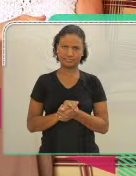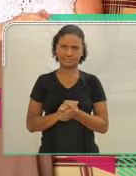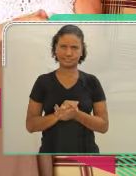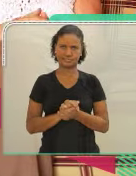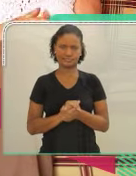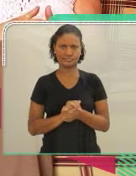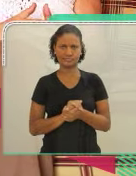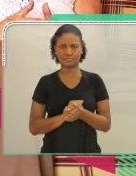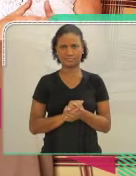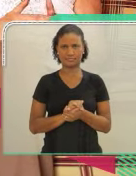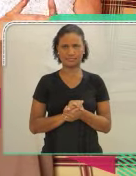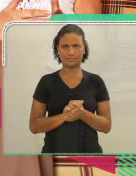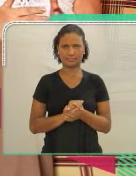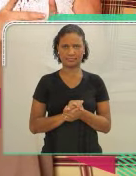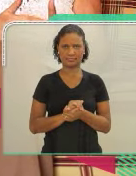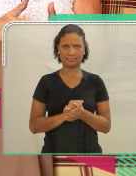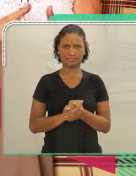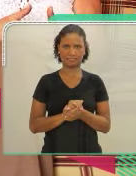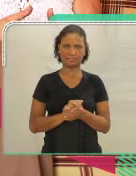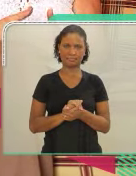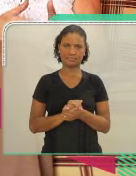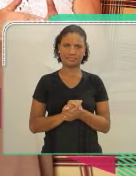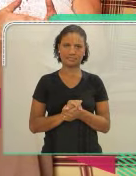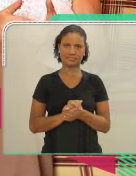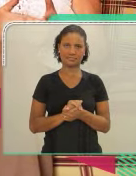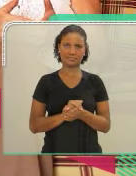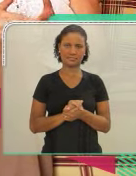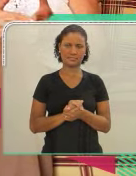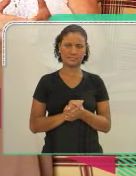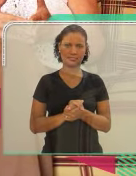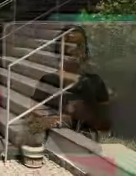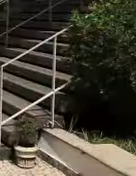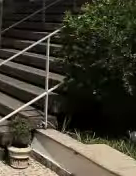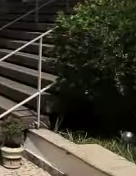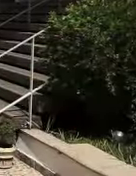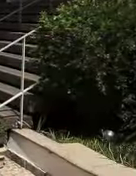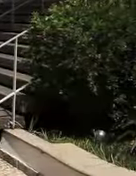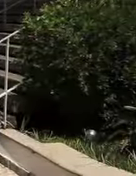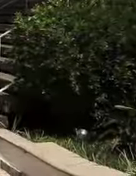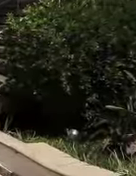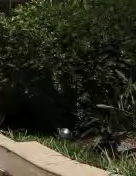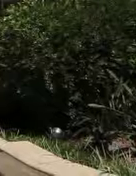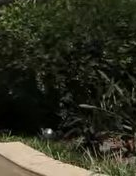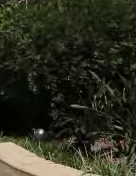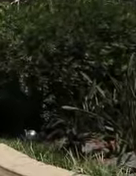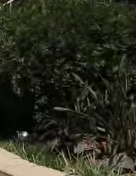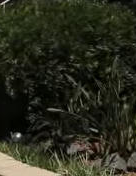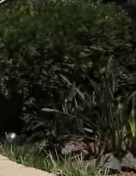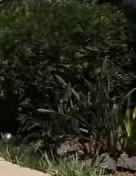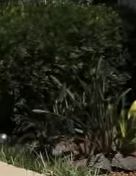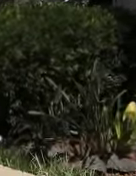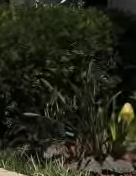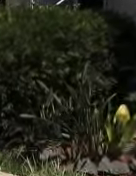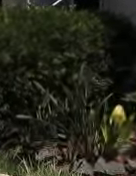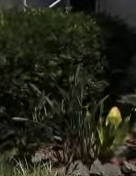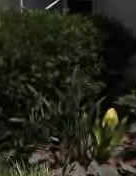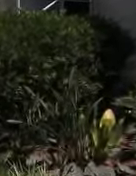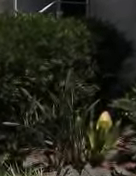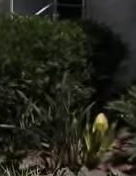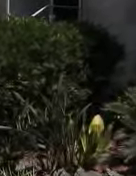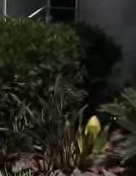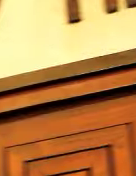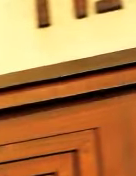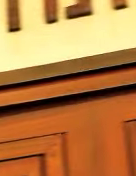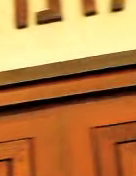roupa. Enfim, eles ensinavam uma independência. Tamar e Sandra sobem uma escada.